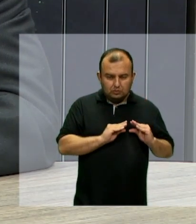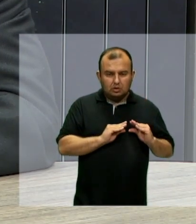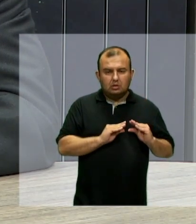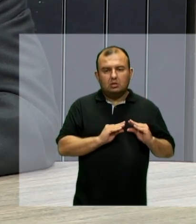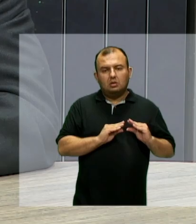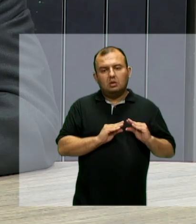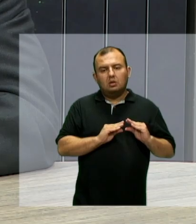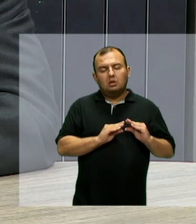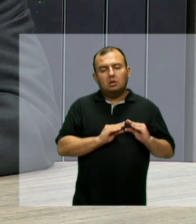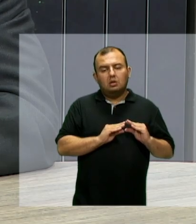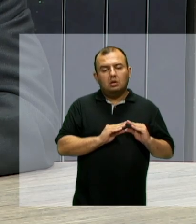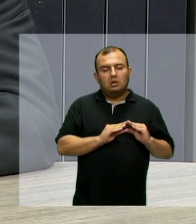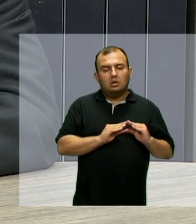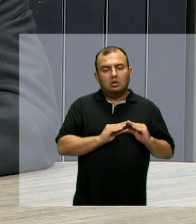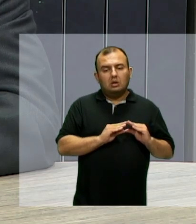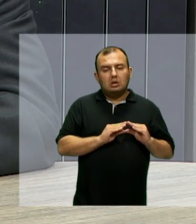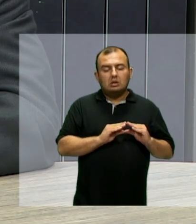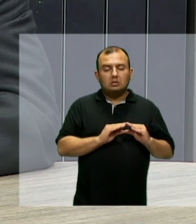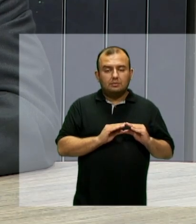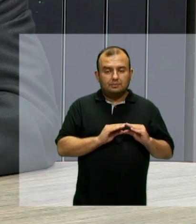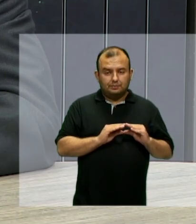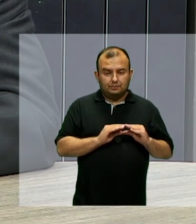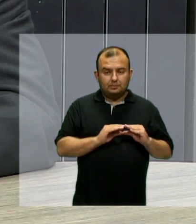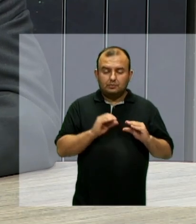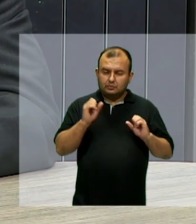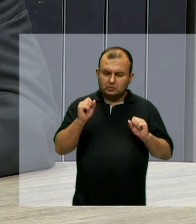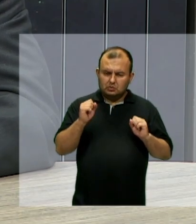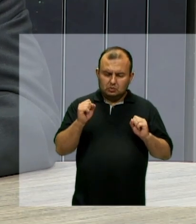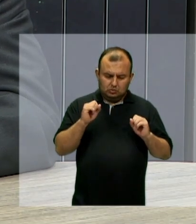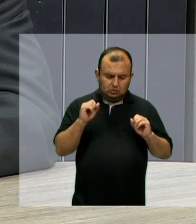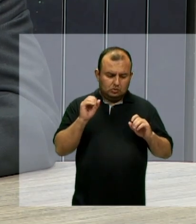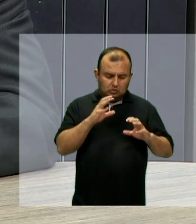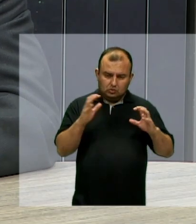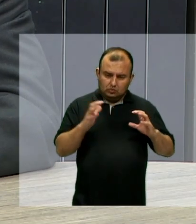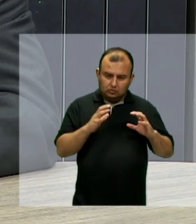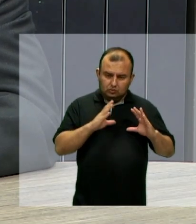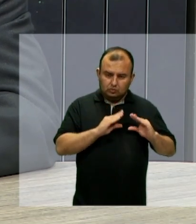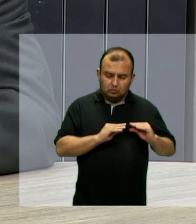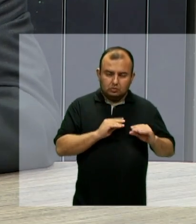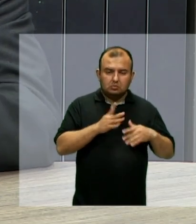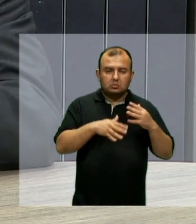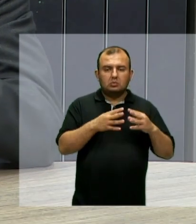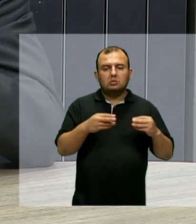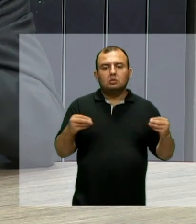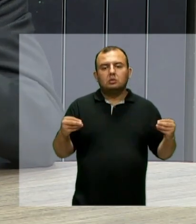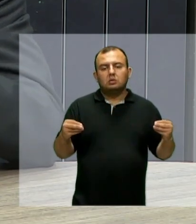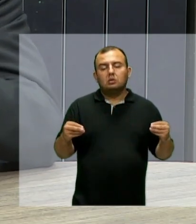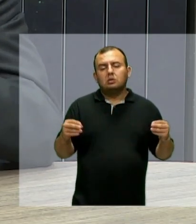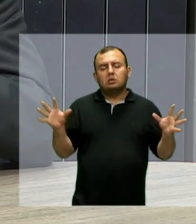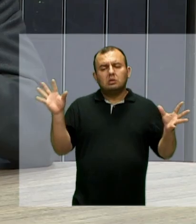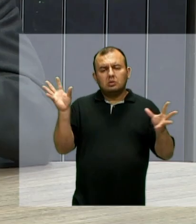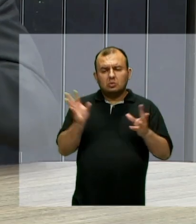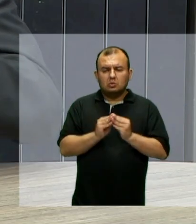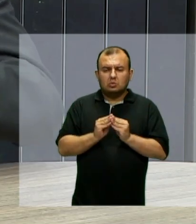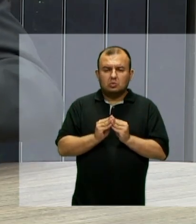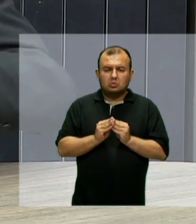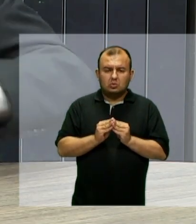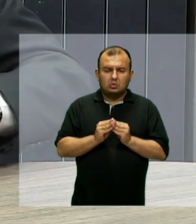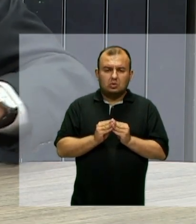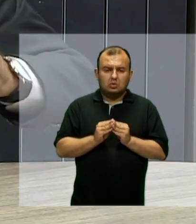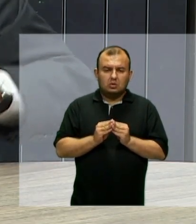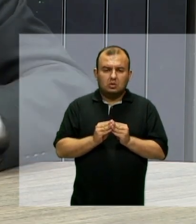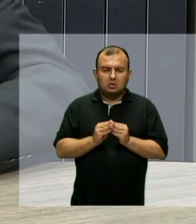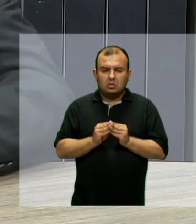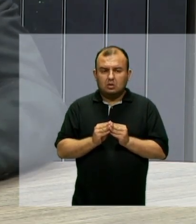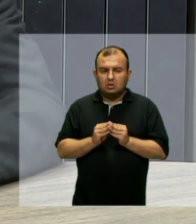Então, às vezes, eles são inibidos, esse poder de supressão deixa de existir. Então, em suma, não é bem assim, não é tão